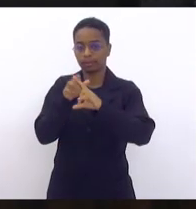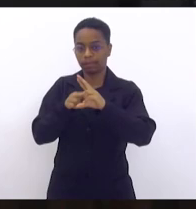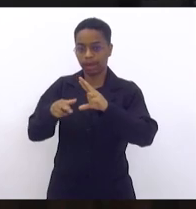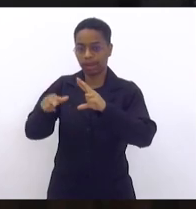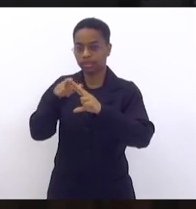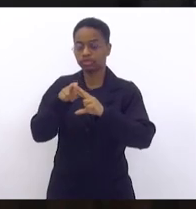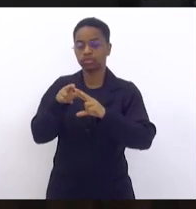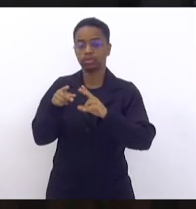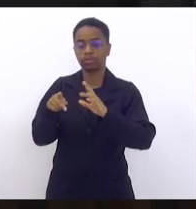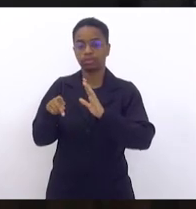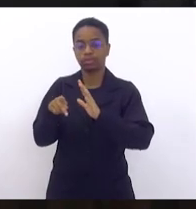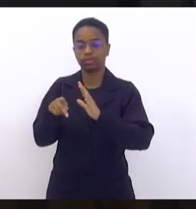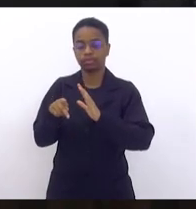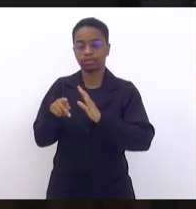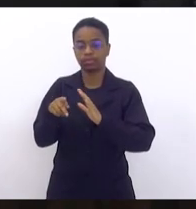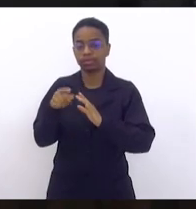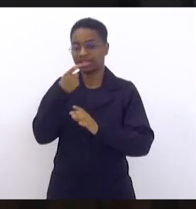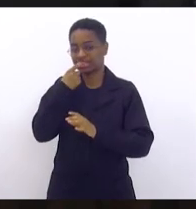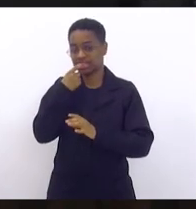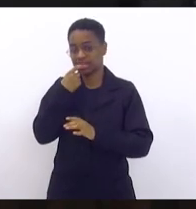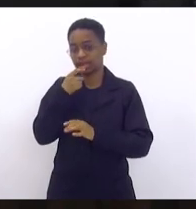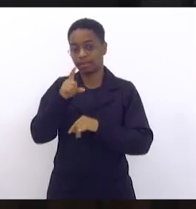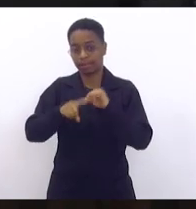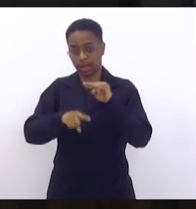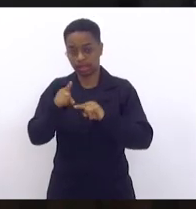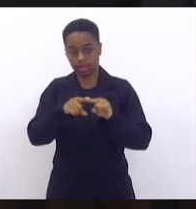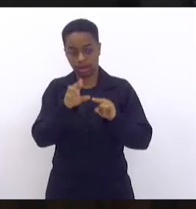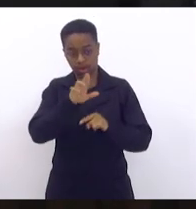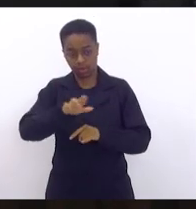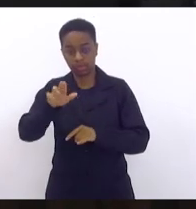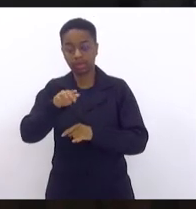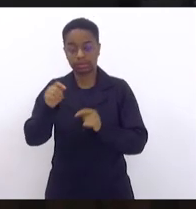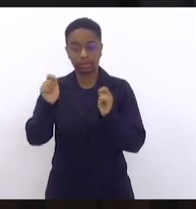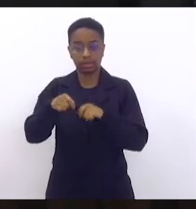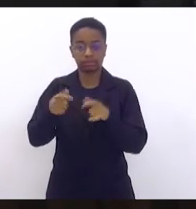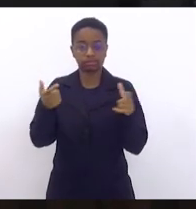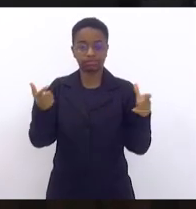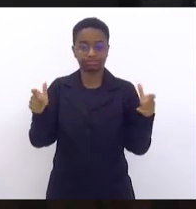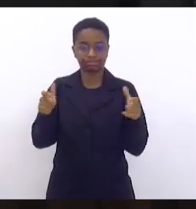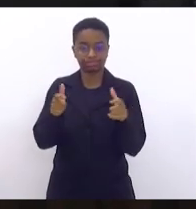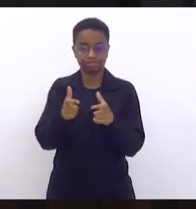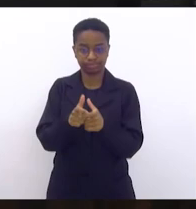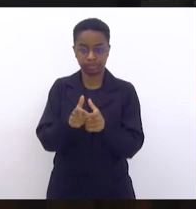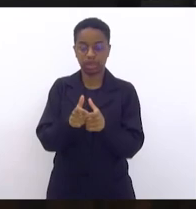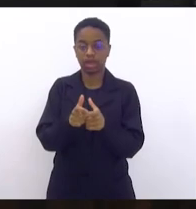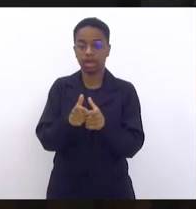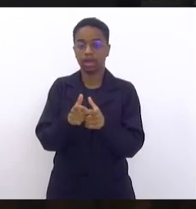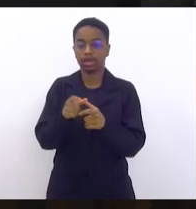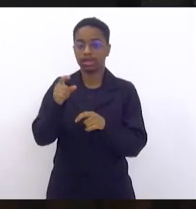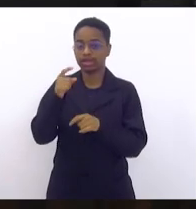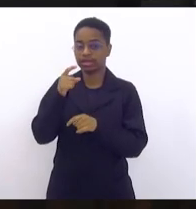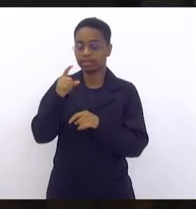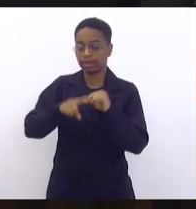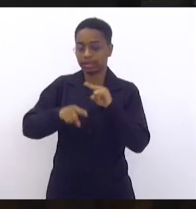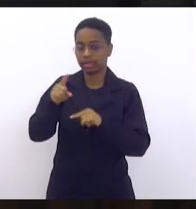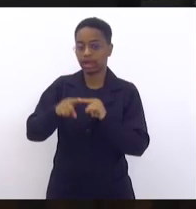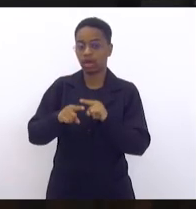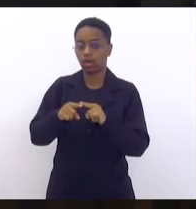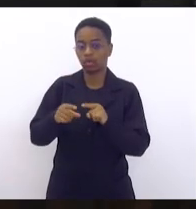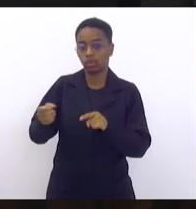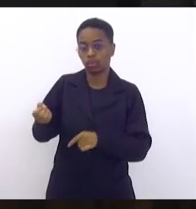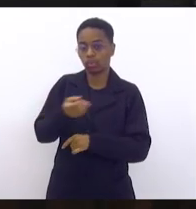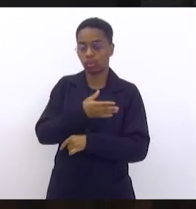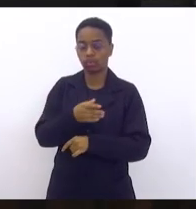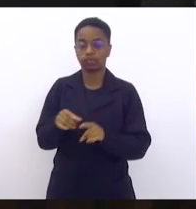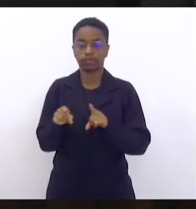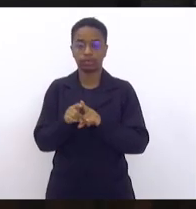em produtos é crucial para reduzir a demanda por plásticos virgens redução do uso do